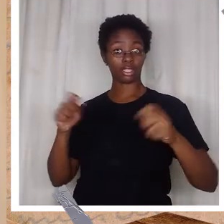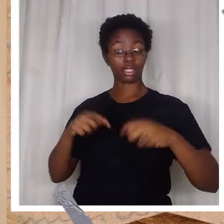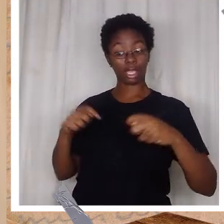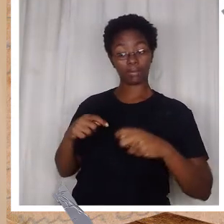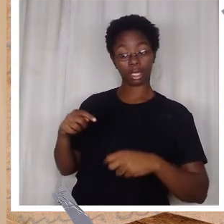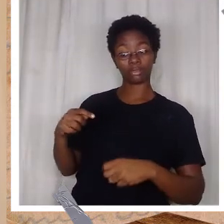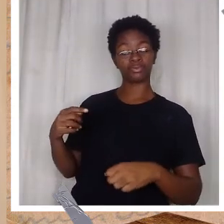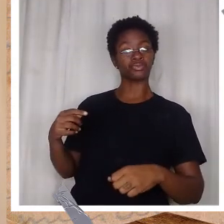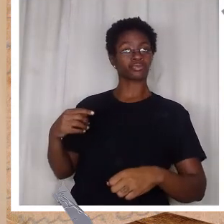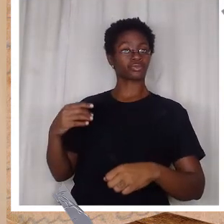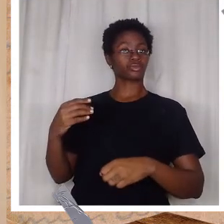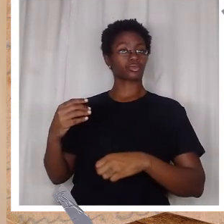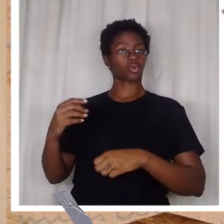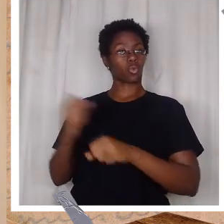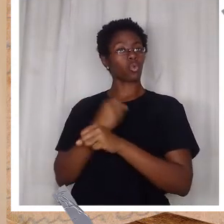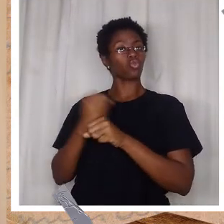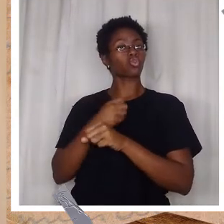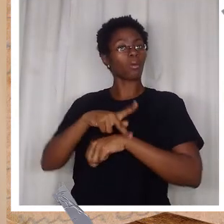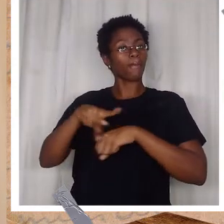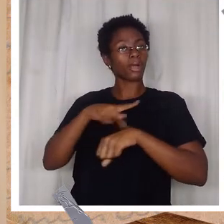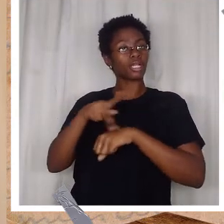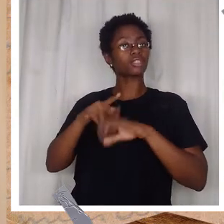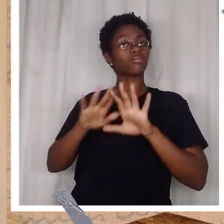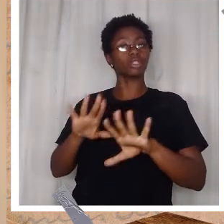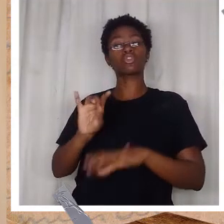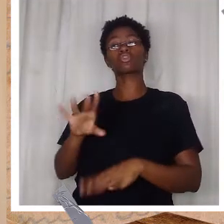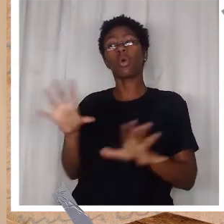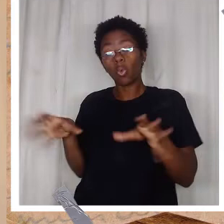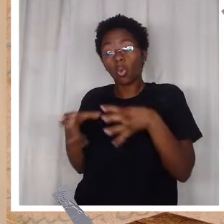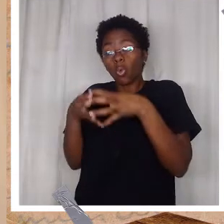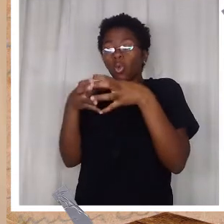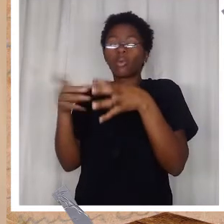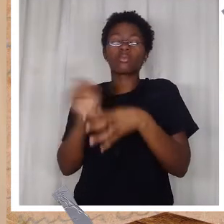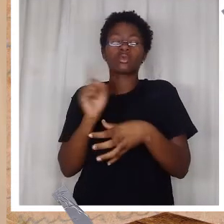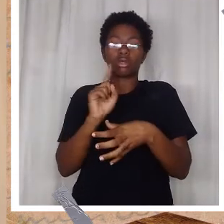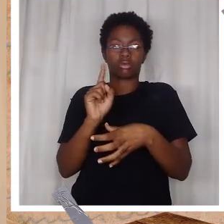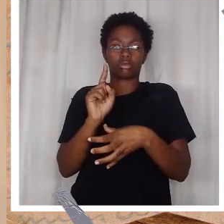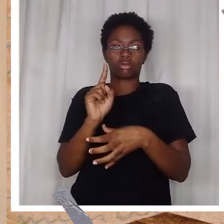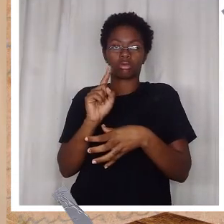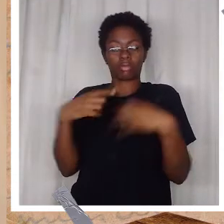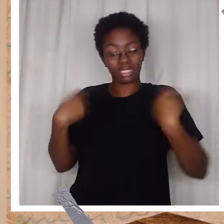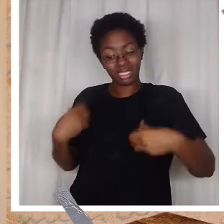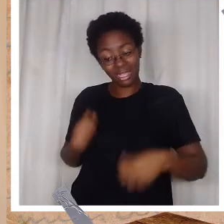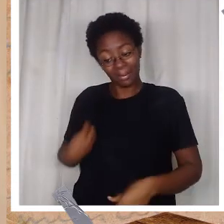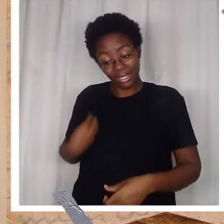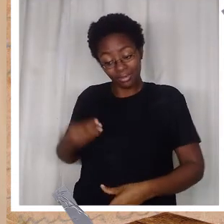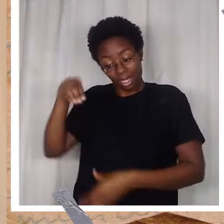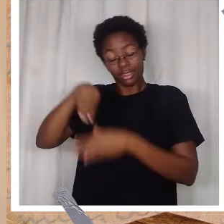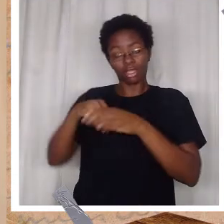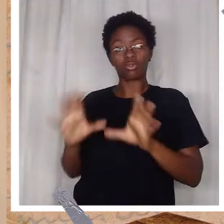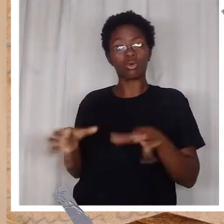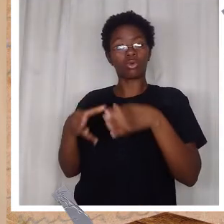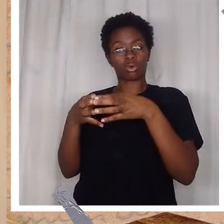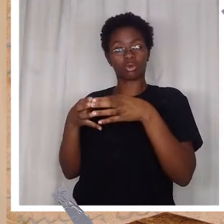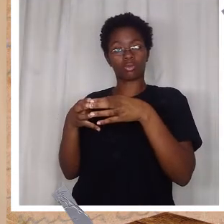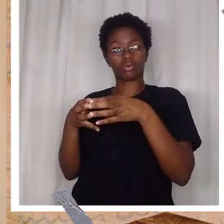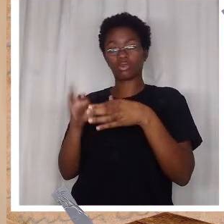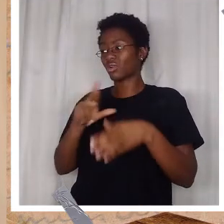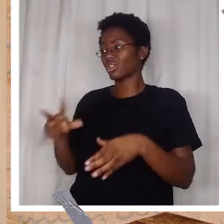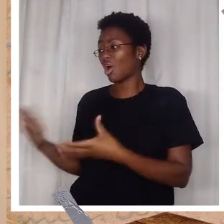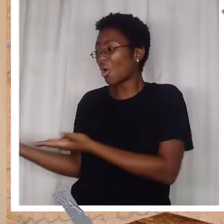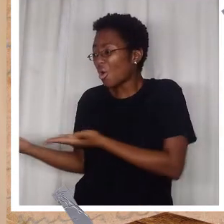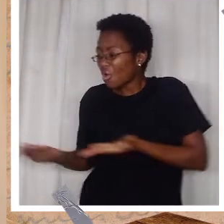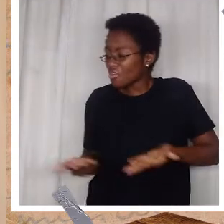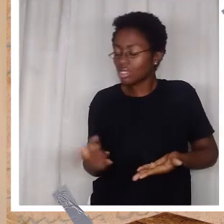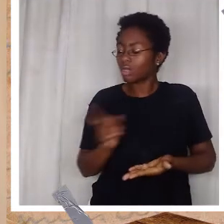mas talvez não apenas fazendo por um grupo, mas estando junto com ele. Mas não é chamando esse grupo a participar, é